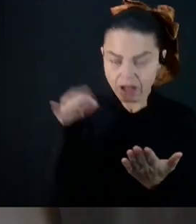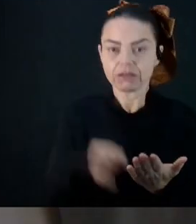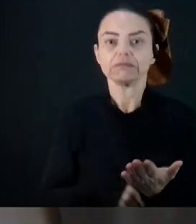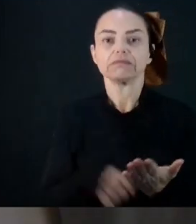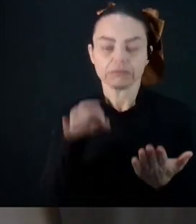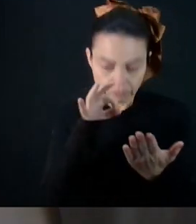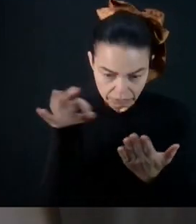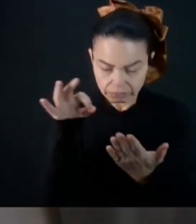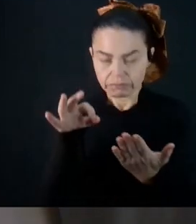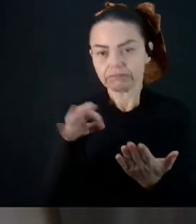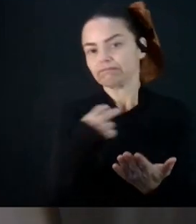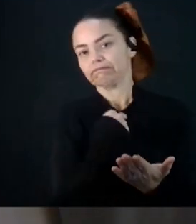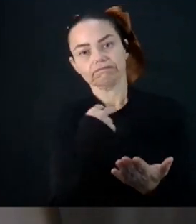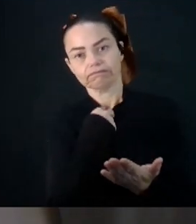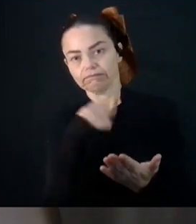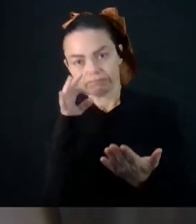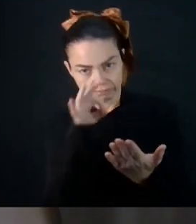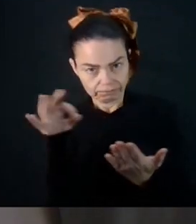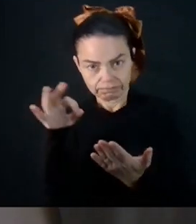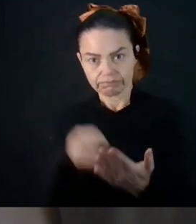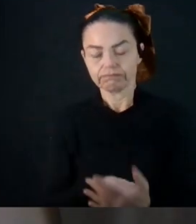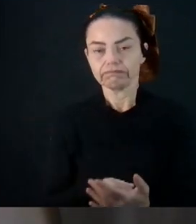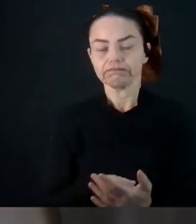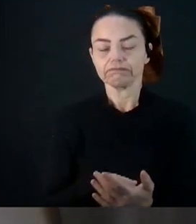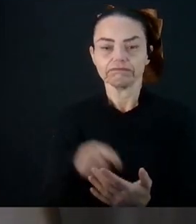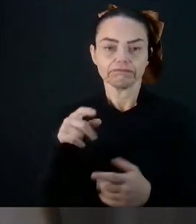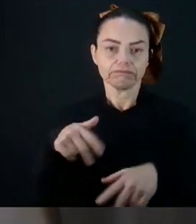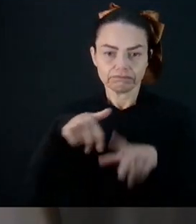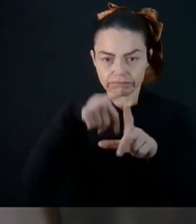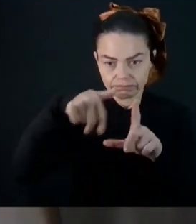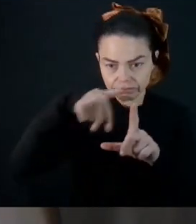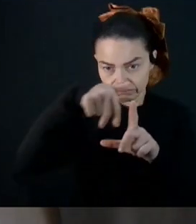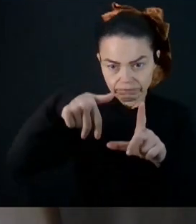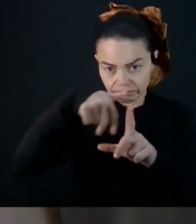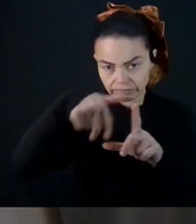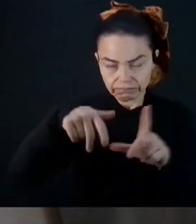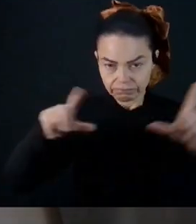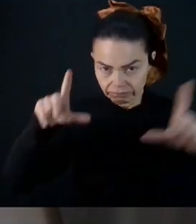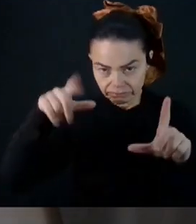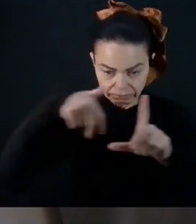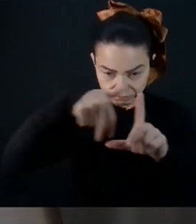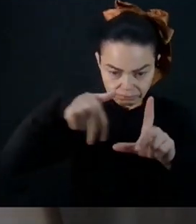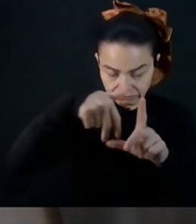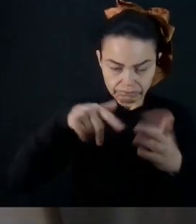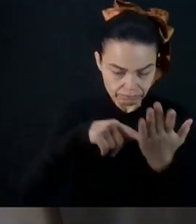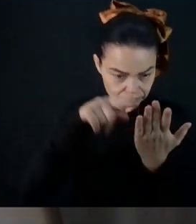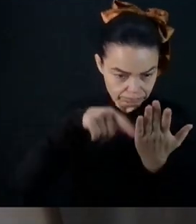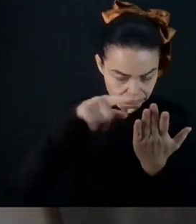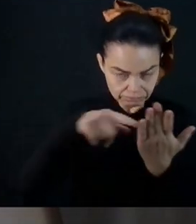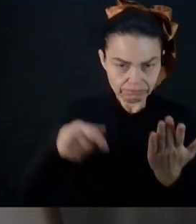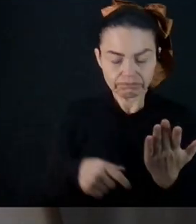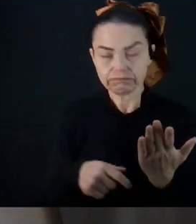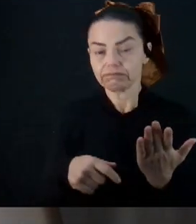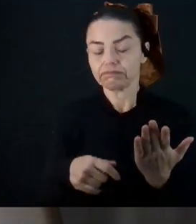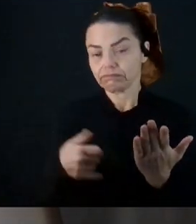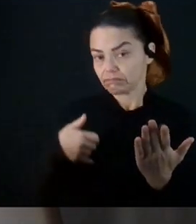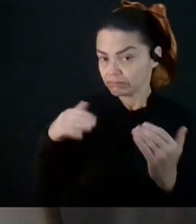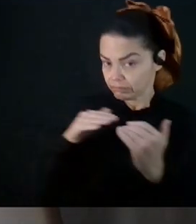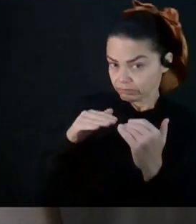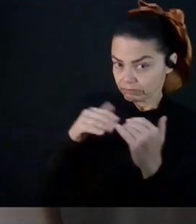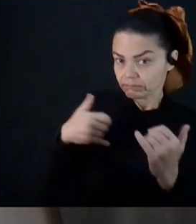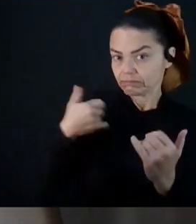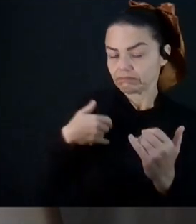ela não possa assistir, né, um desenho, algo apropriado para a idade, né? Mas